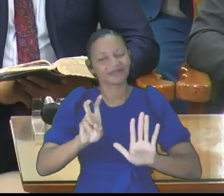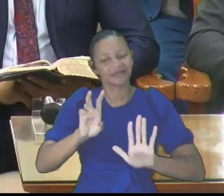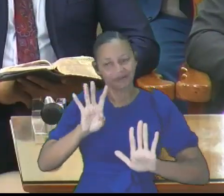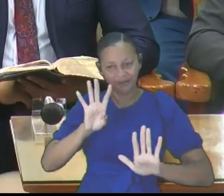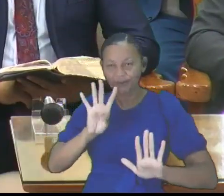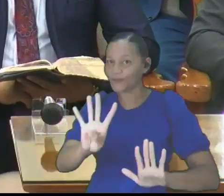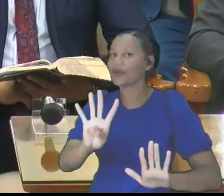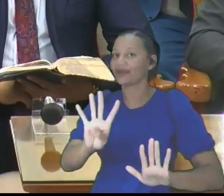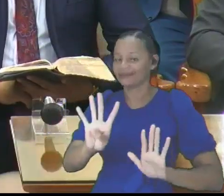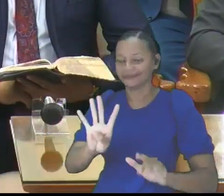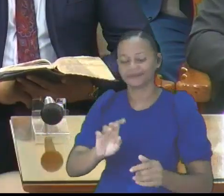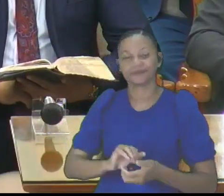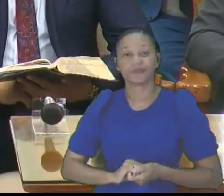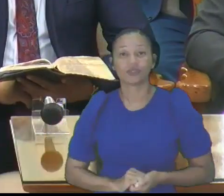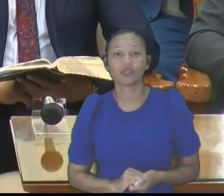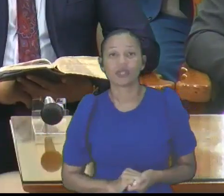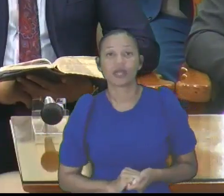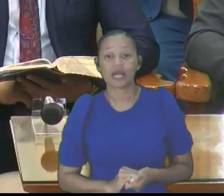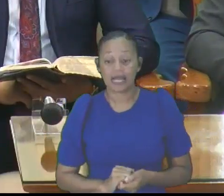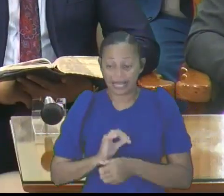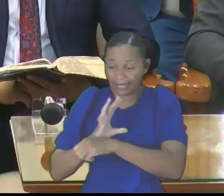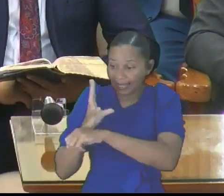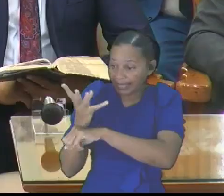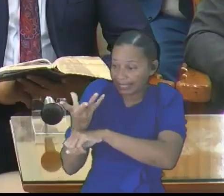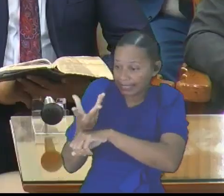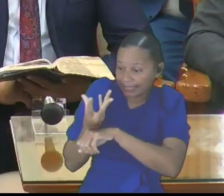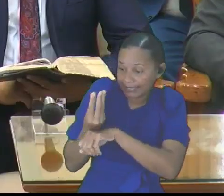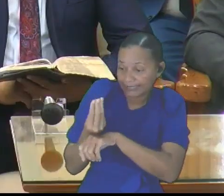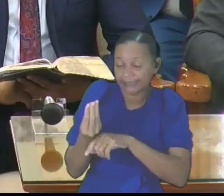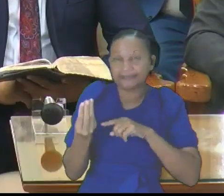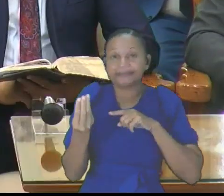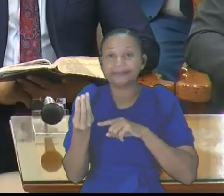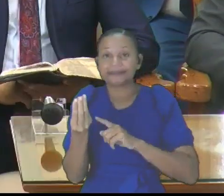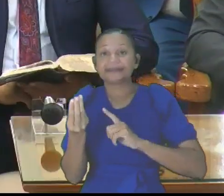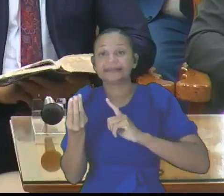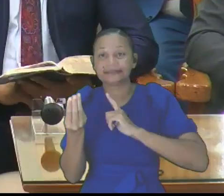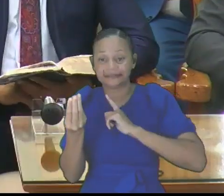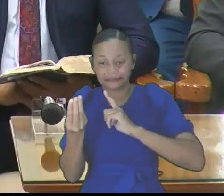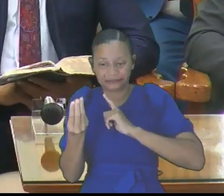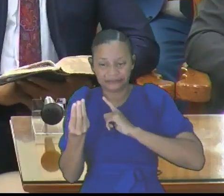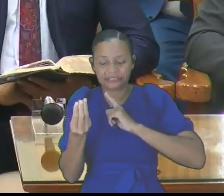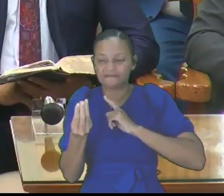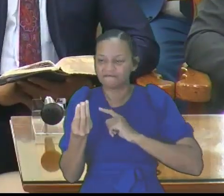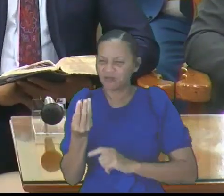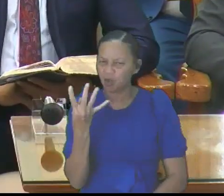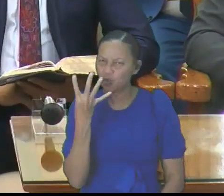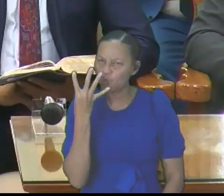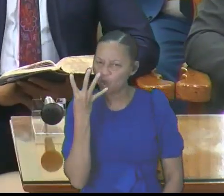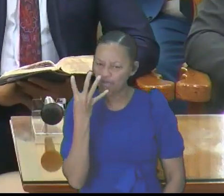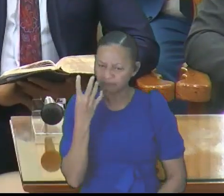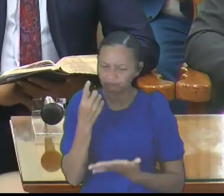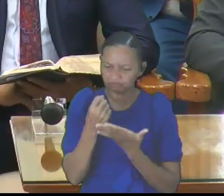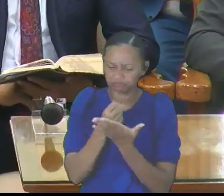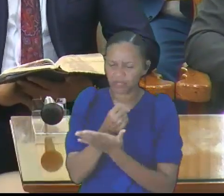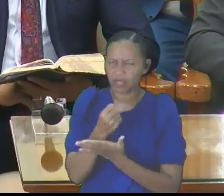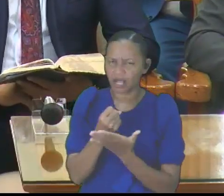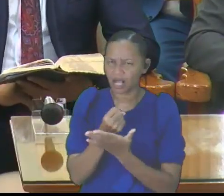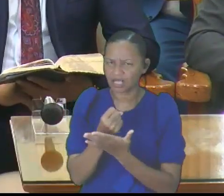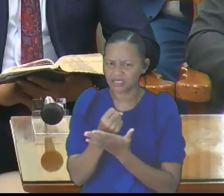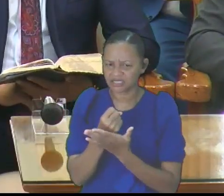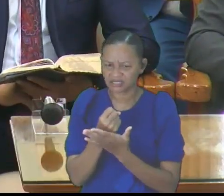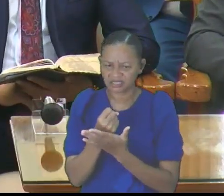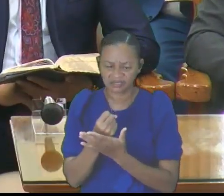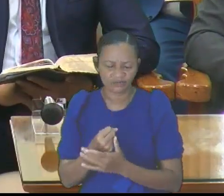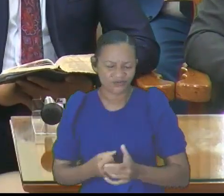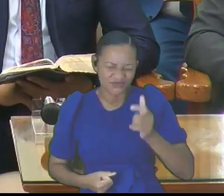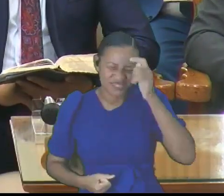A igreja que tiver essas 4 colunas, não tem quem possa com esta igreja. Não tem quem